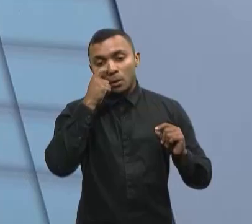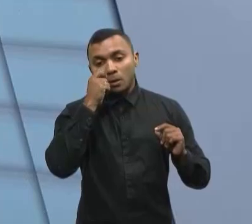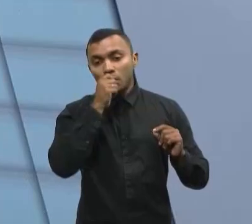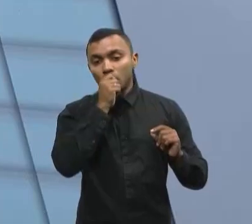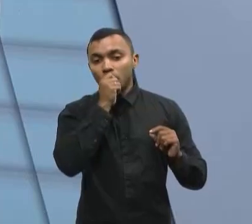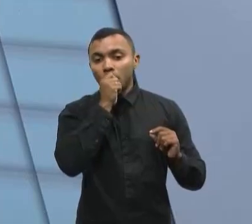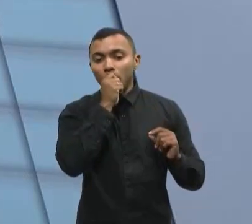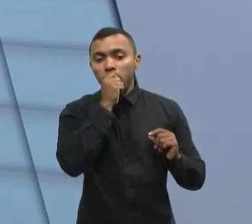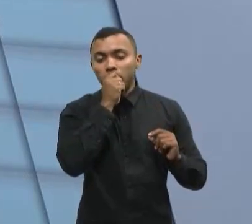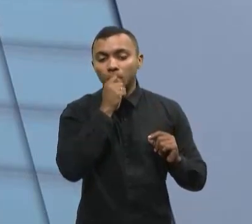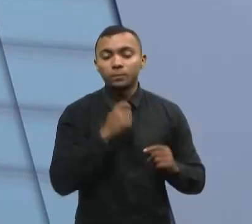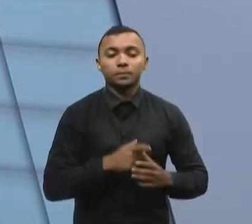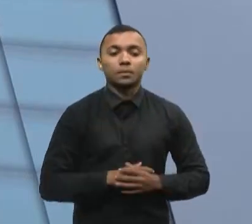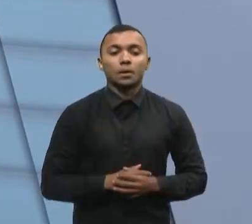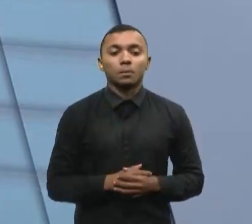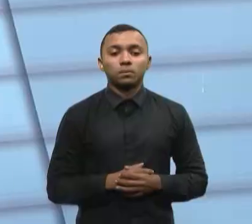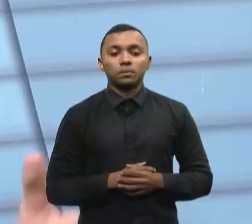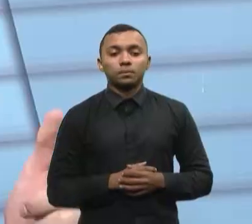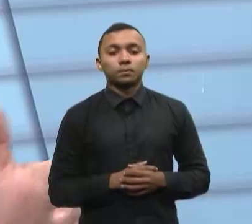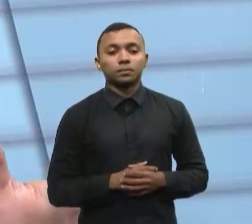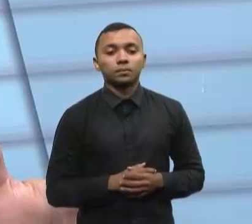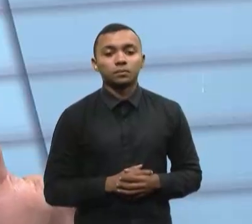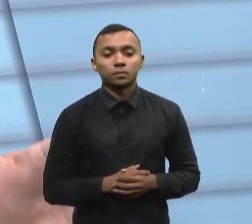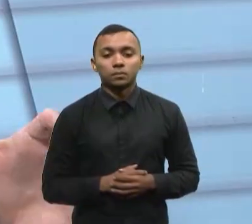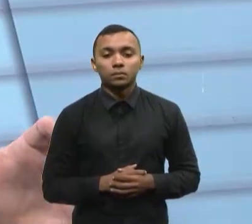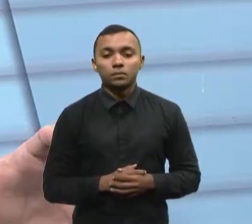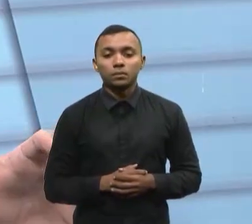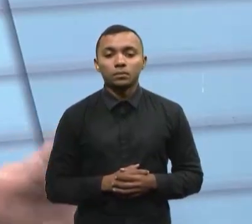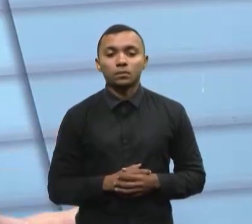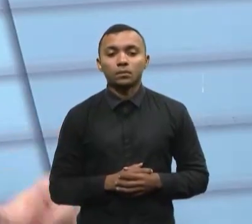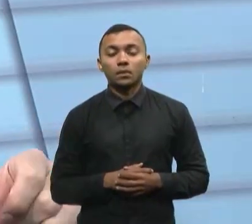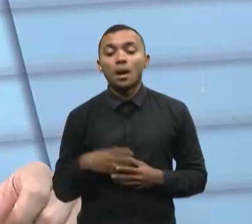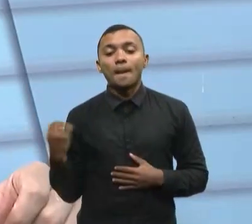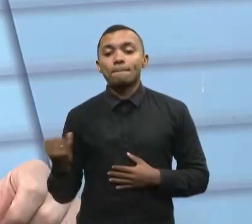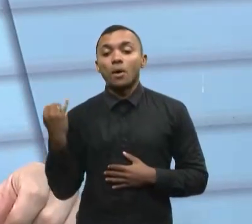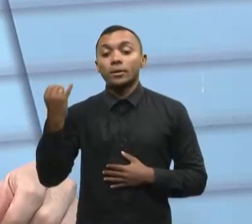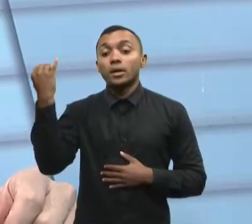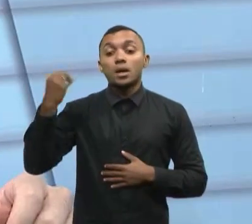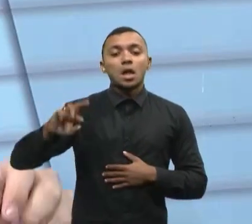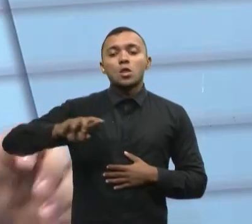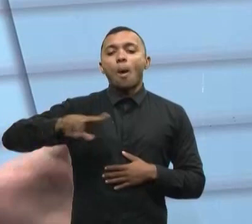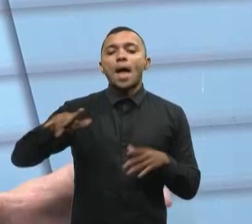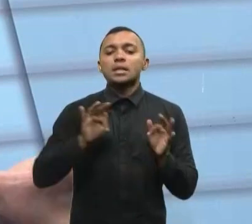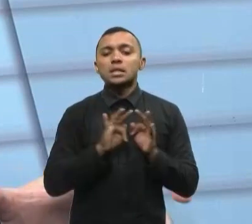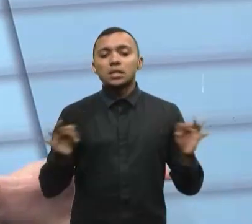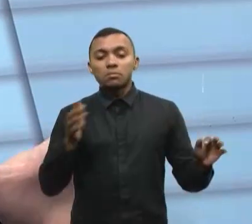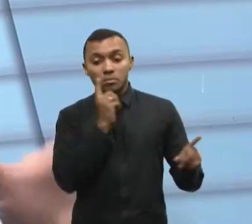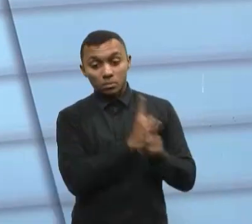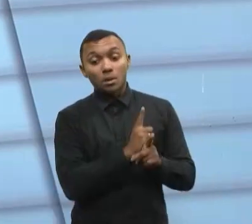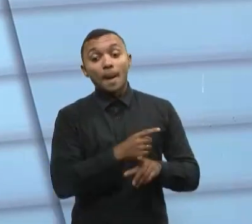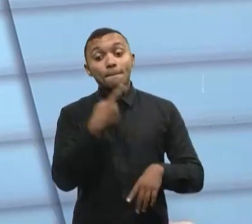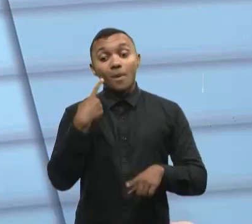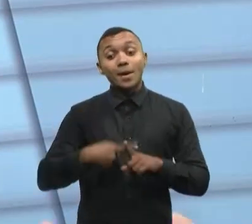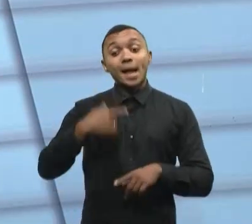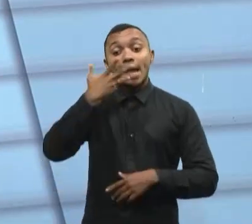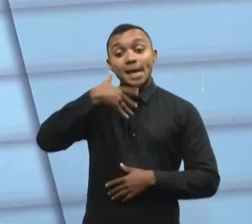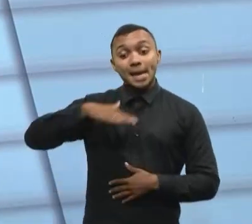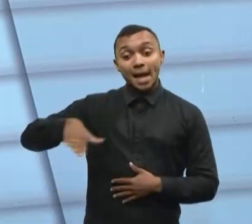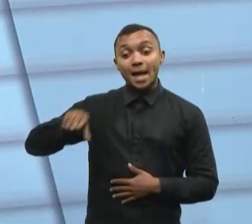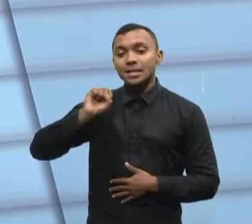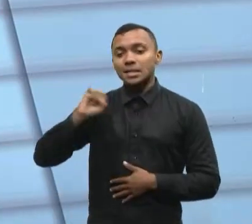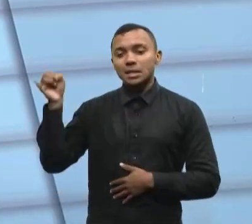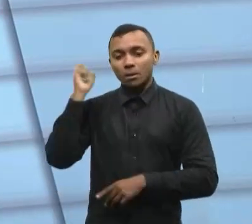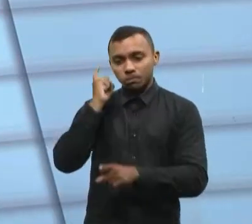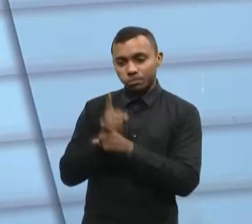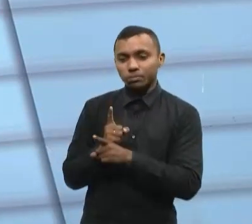uma determinada atenção. Renato, e é importante também a gente ver que não é só o diagnóstico, porque essa criança recém-diagnosticada, ela vai precisar de